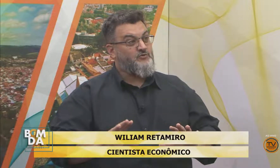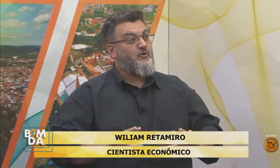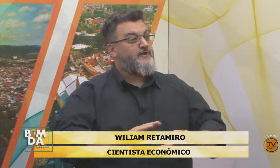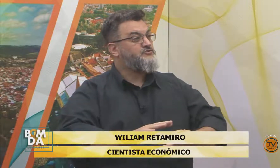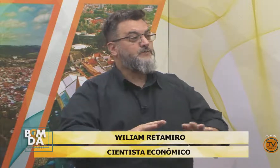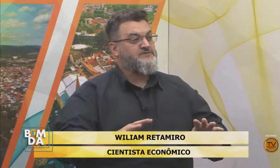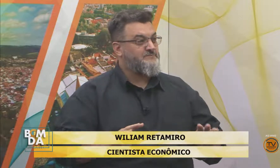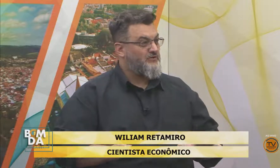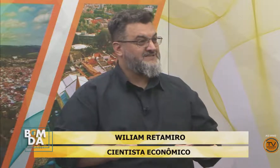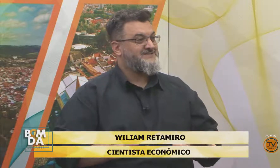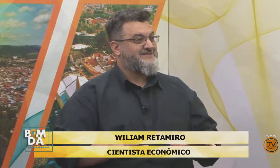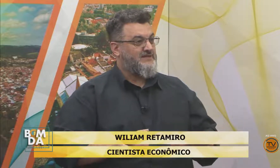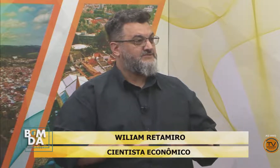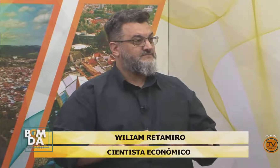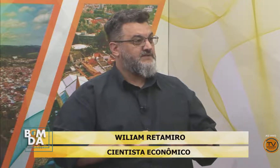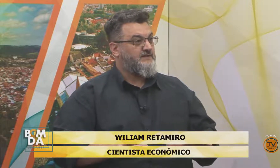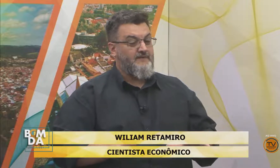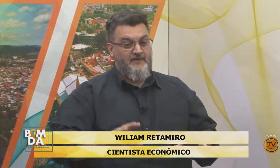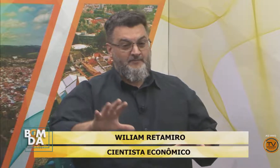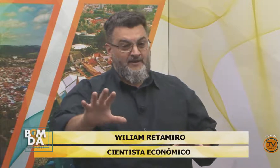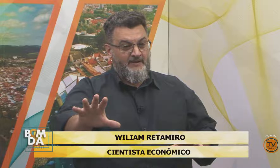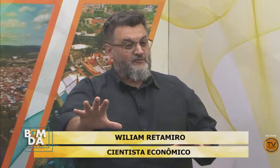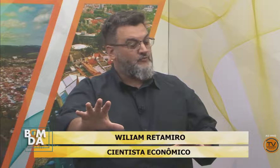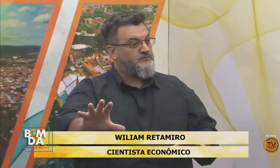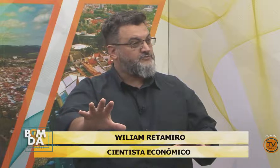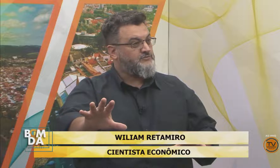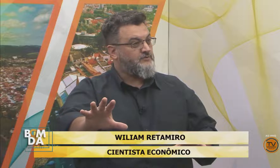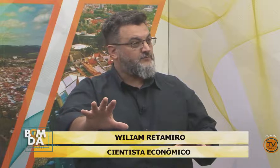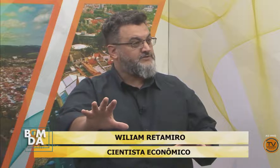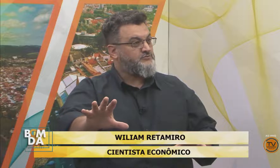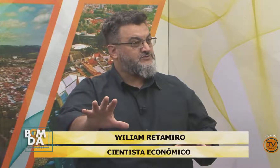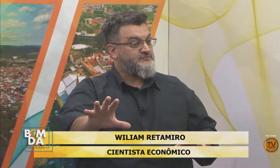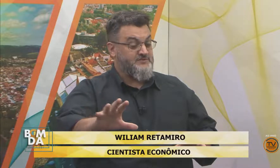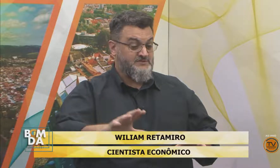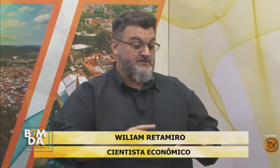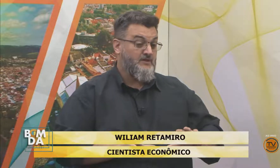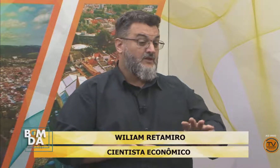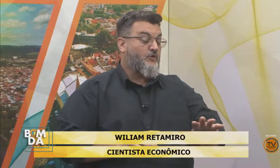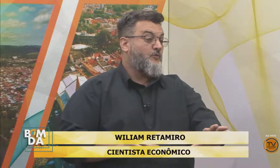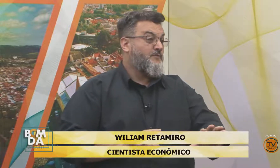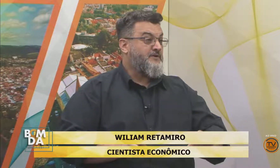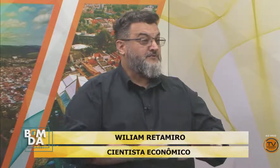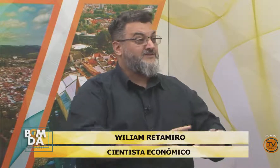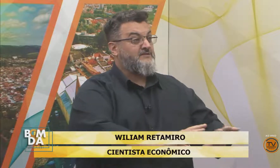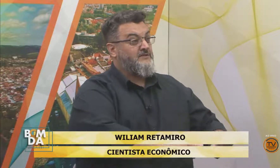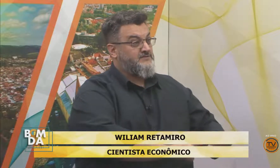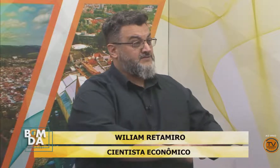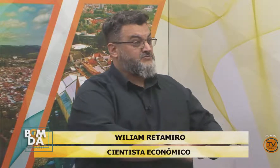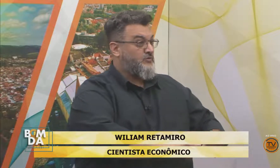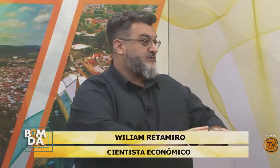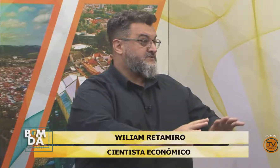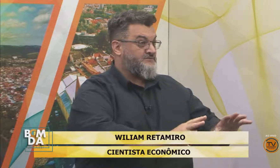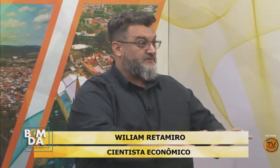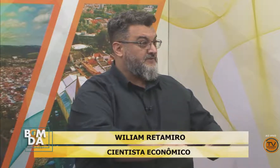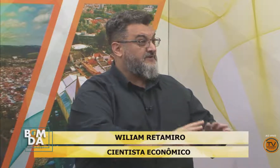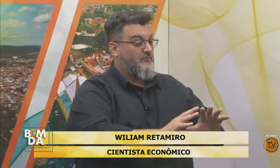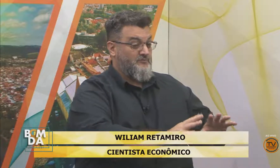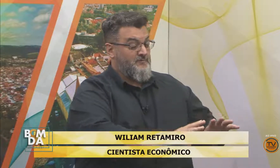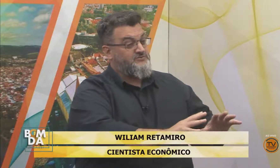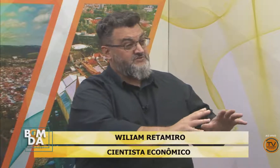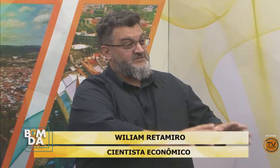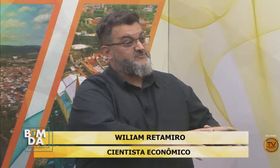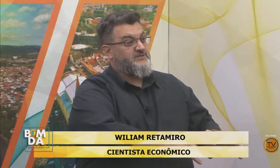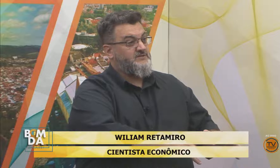pessoa sabe qual é a sua principal necessidade, né? É pagar a conta junto a uma instituição financeira ou primeiro atender as questões de